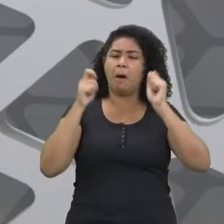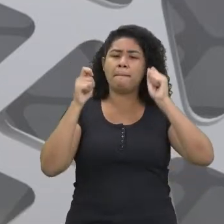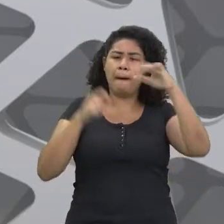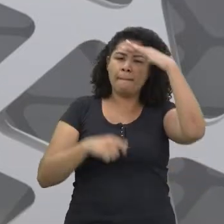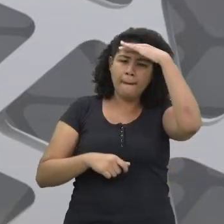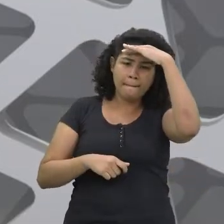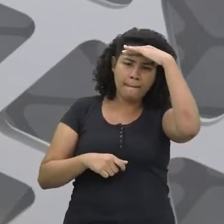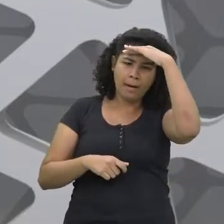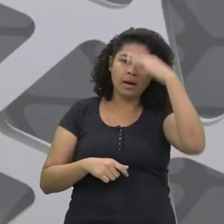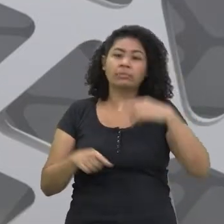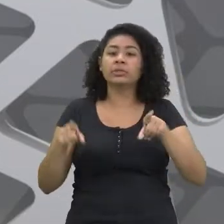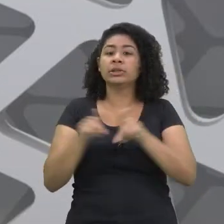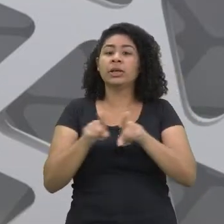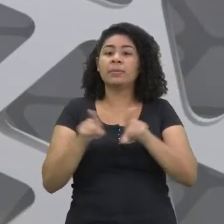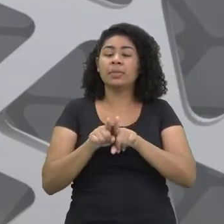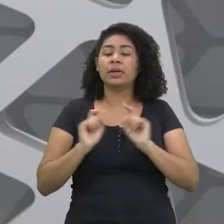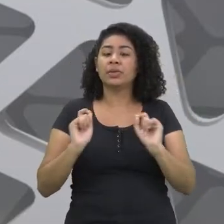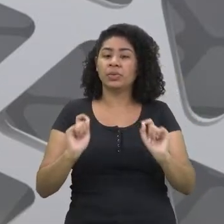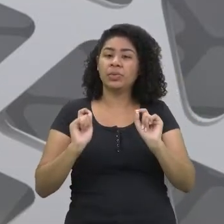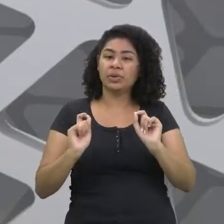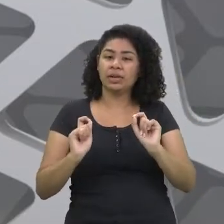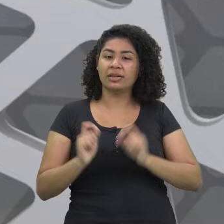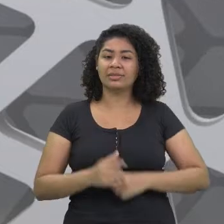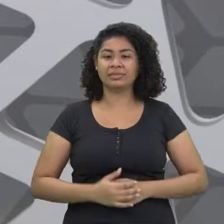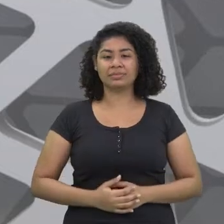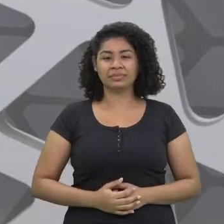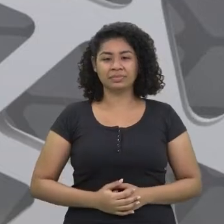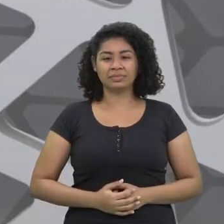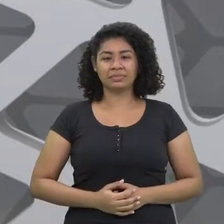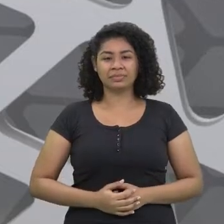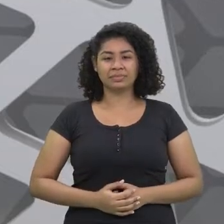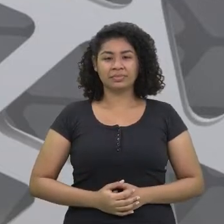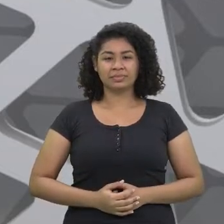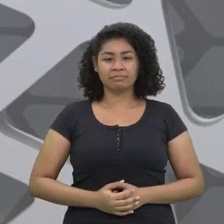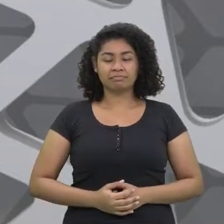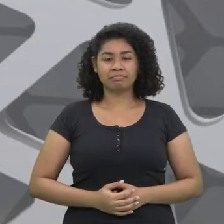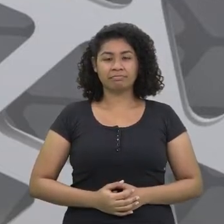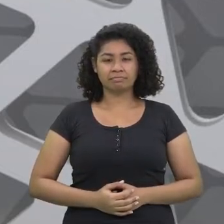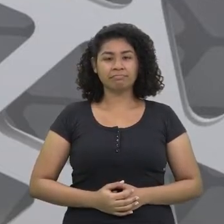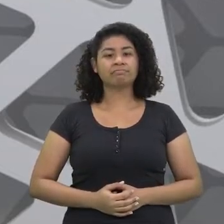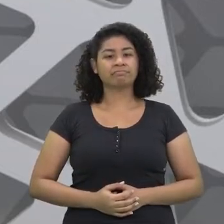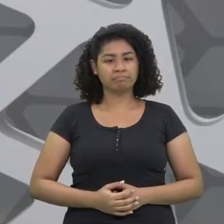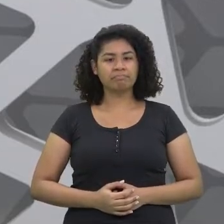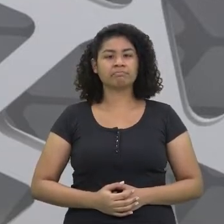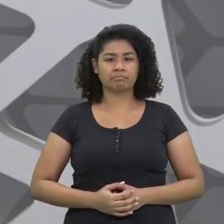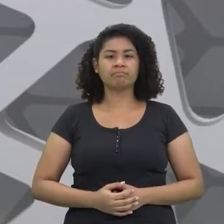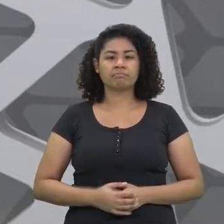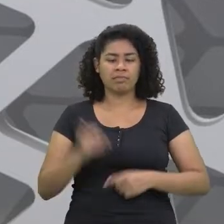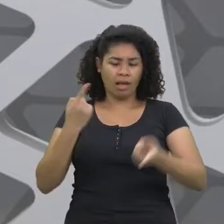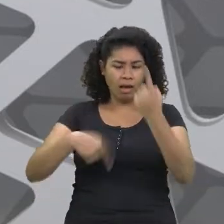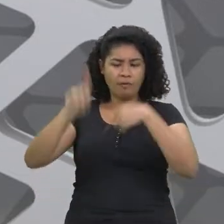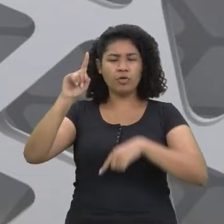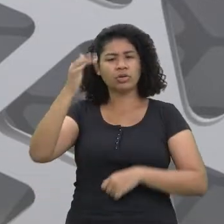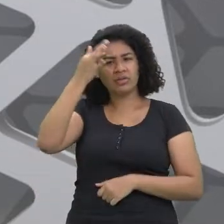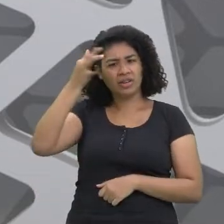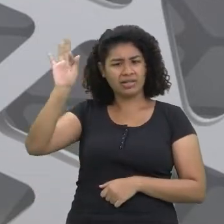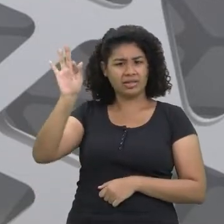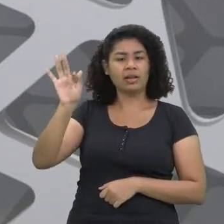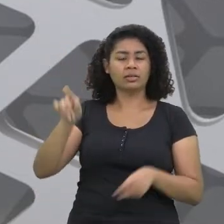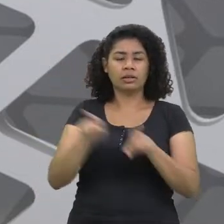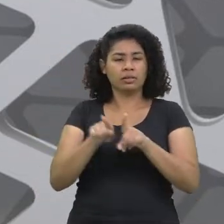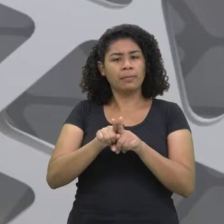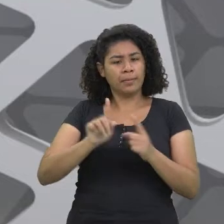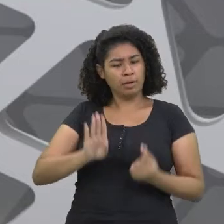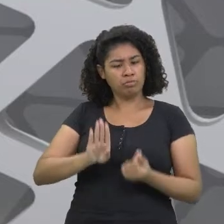do poder dos reis, né? Mas também estarão presentes até mesmo dentro da questão da Revolução Francesa, por exemplo, que nós vamos ver um pouco